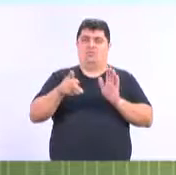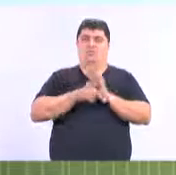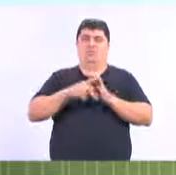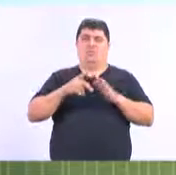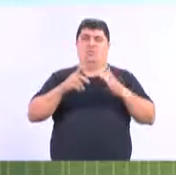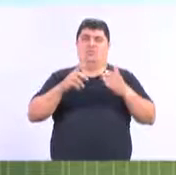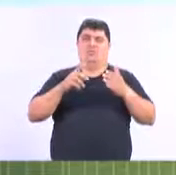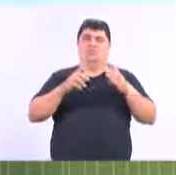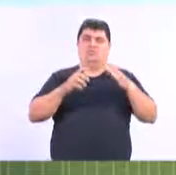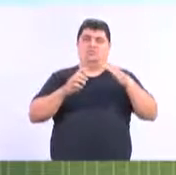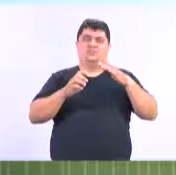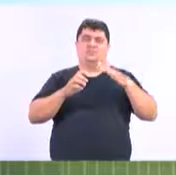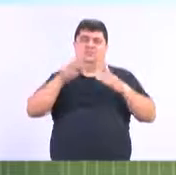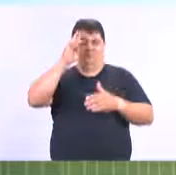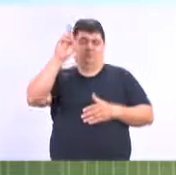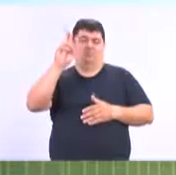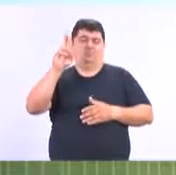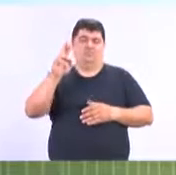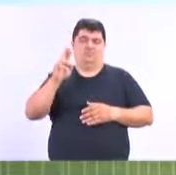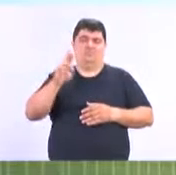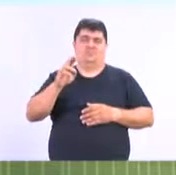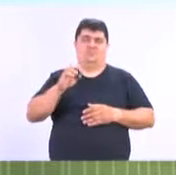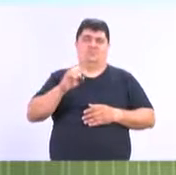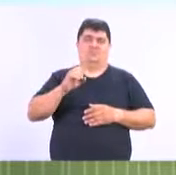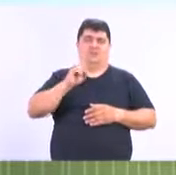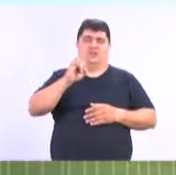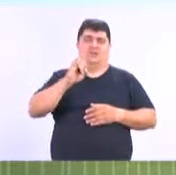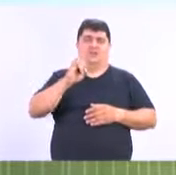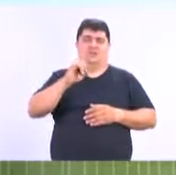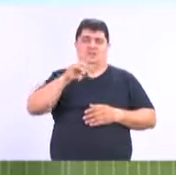finanças. Tirou o sangue, se você for fazer um exame de